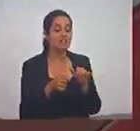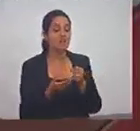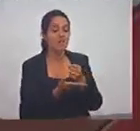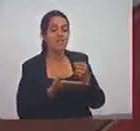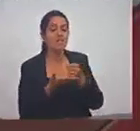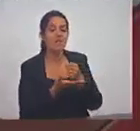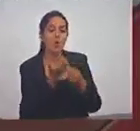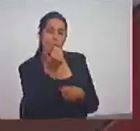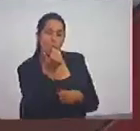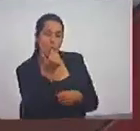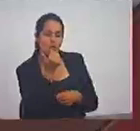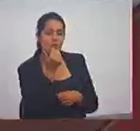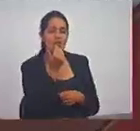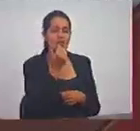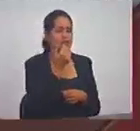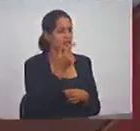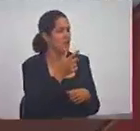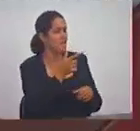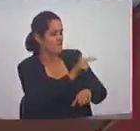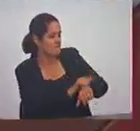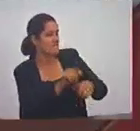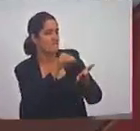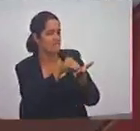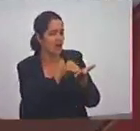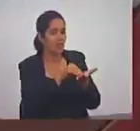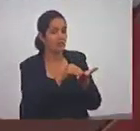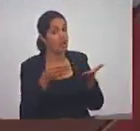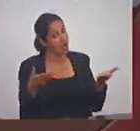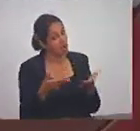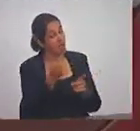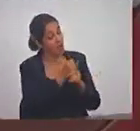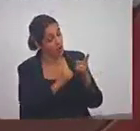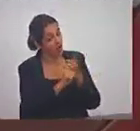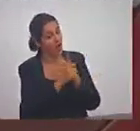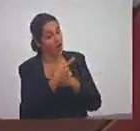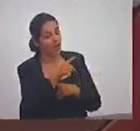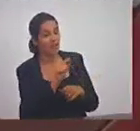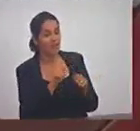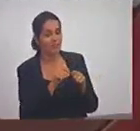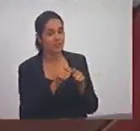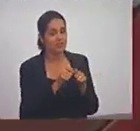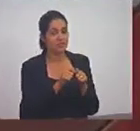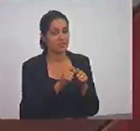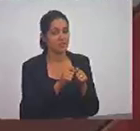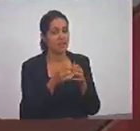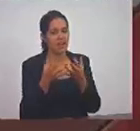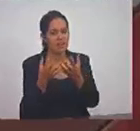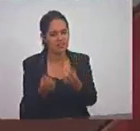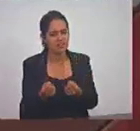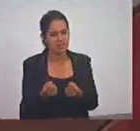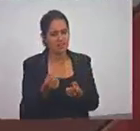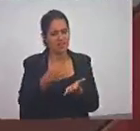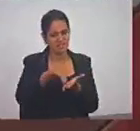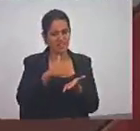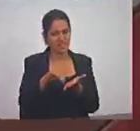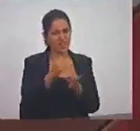falta de dignidade, falta de respeito com a nossa população. E, paz, meus senhores, agora ele vai e aceita o cargo na Secretaria